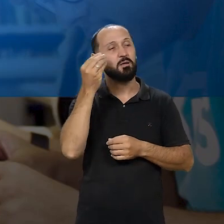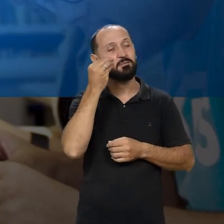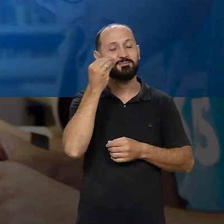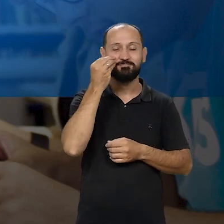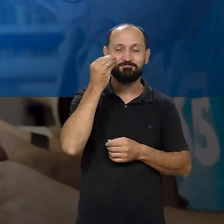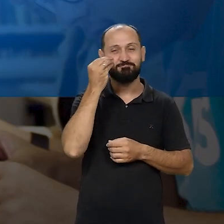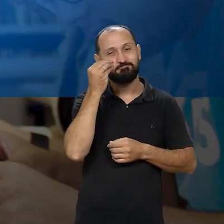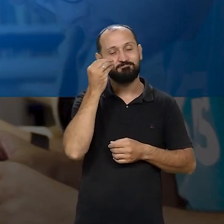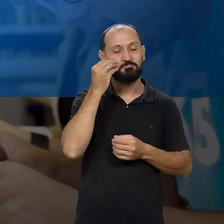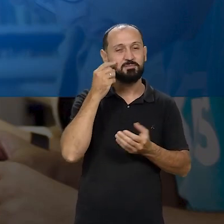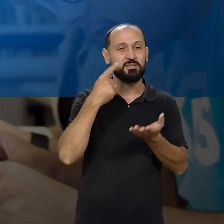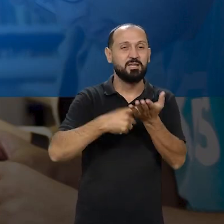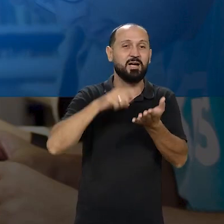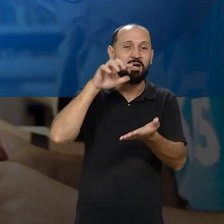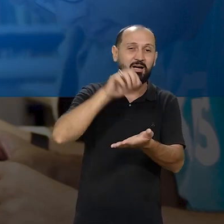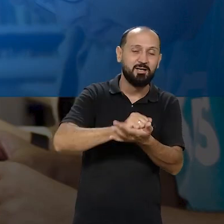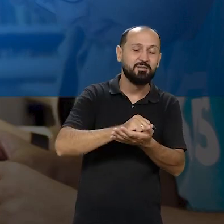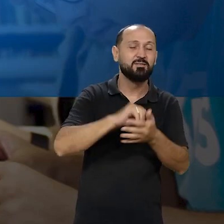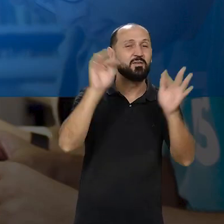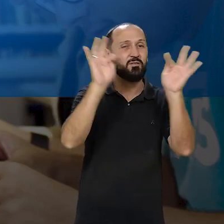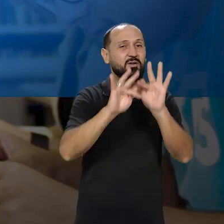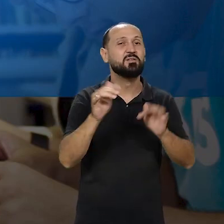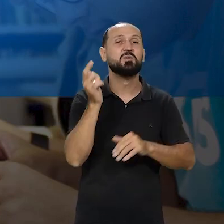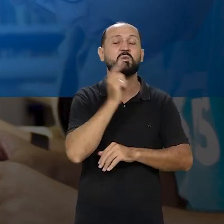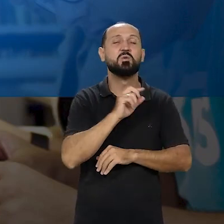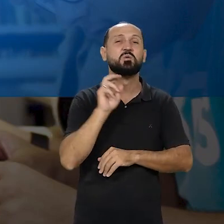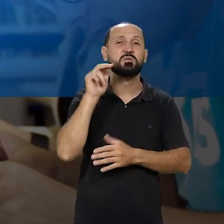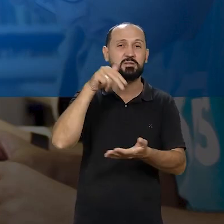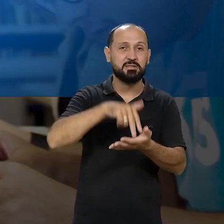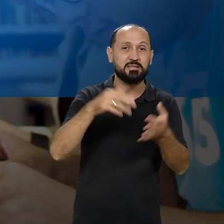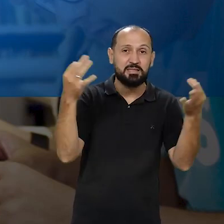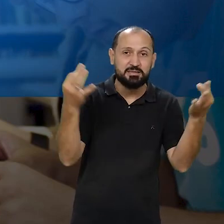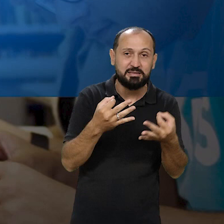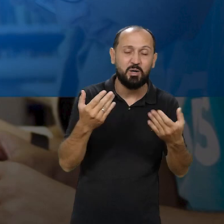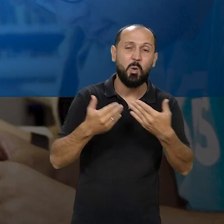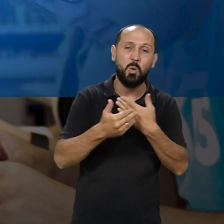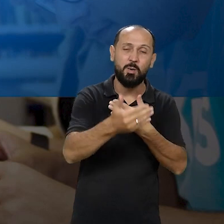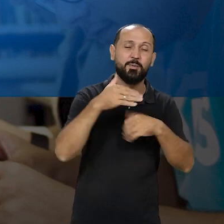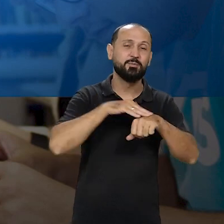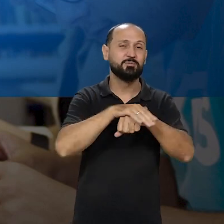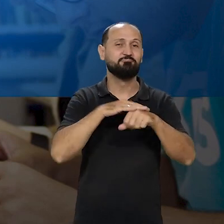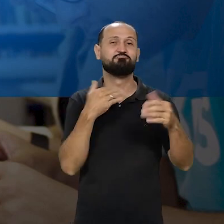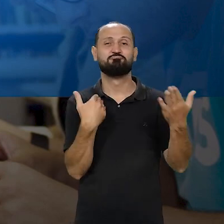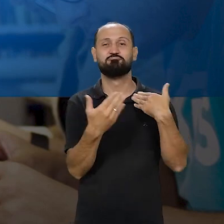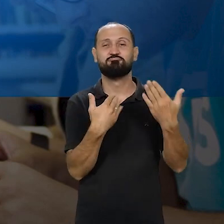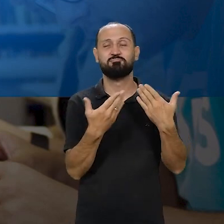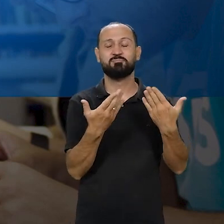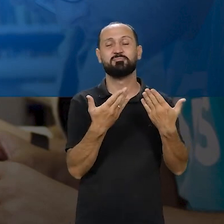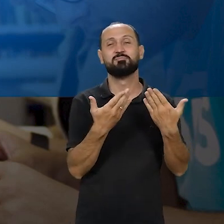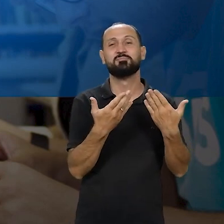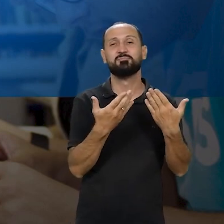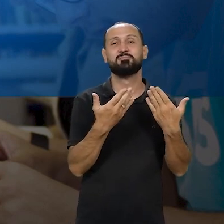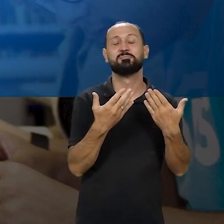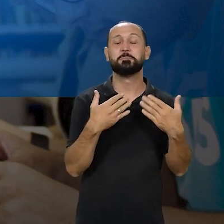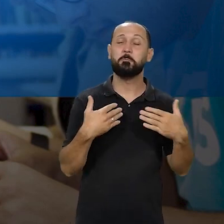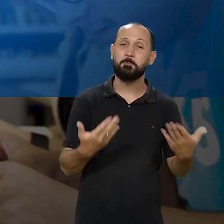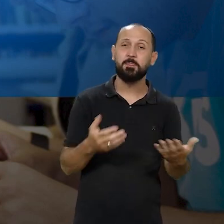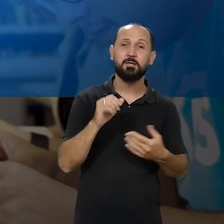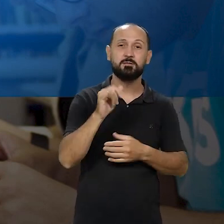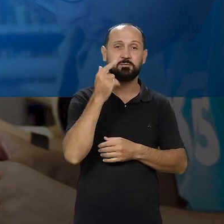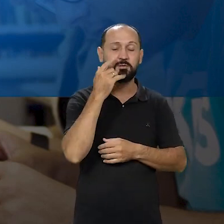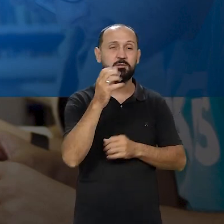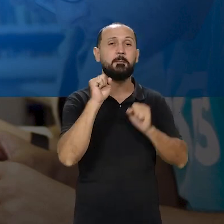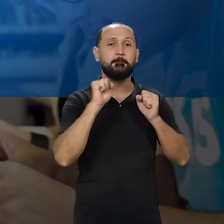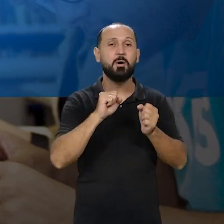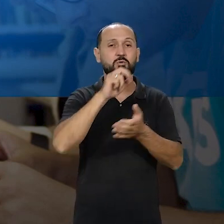tentando marcar e fiquei muito feliz de poder dar certo isso, né? Da gente conversar e tal. E aí, se você quiser,